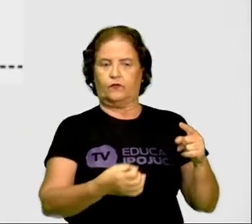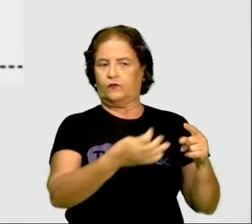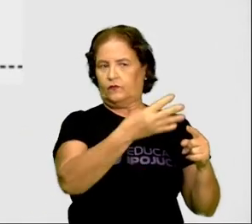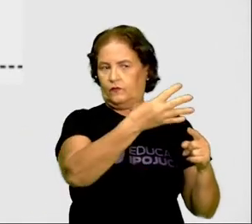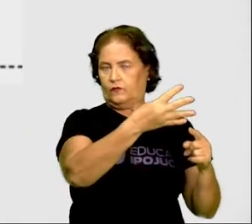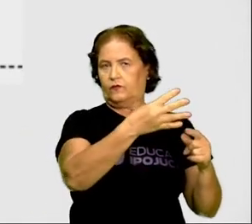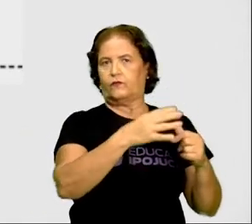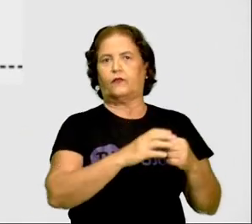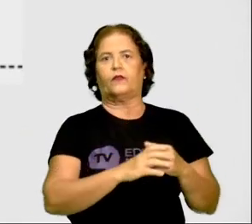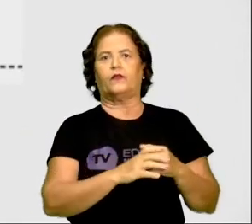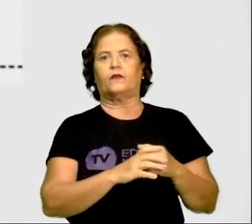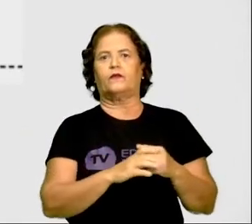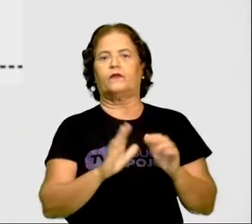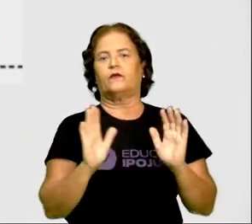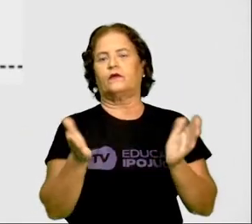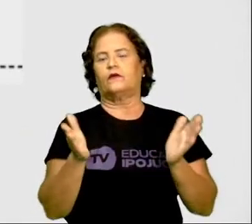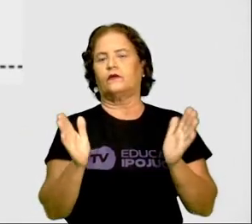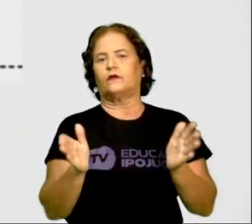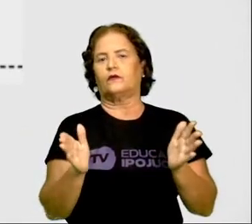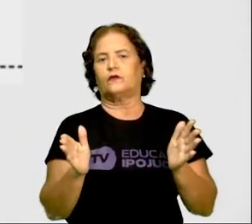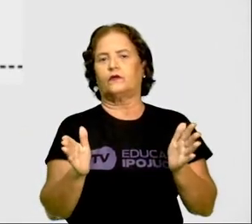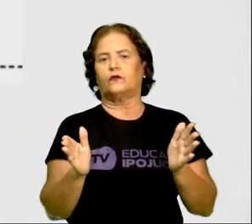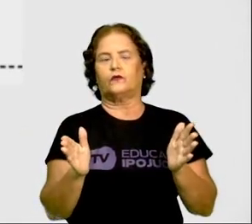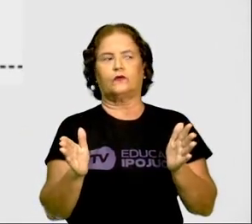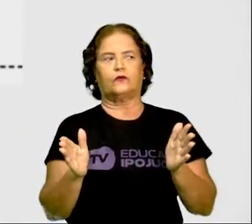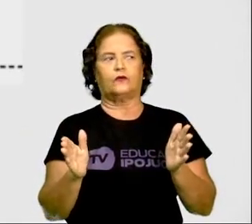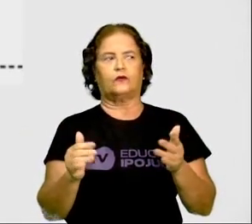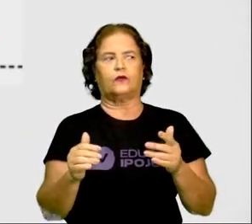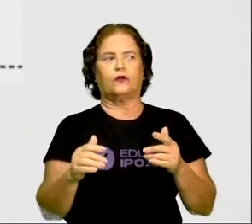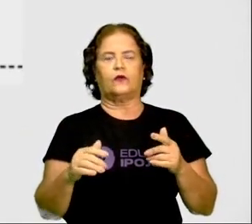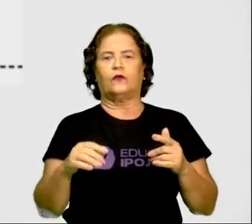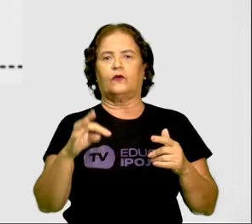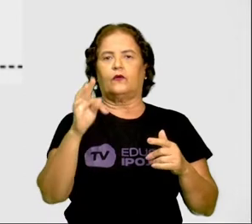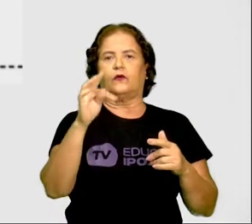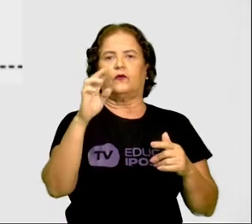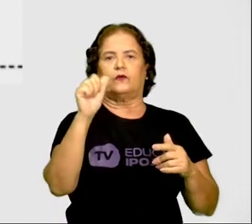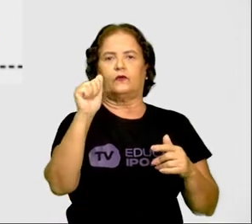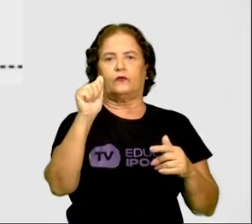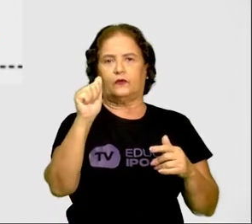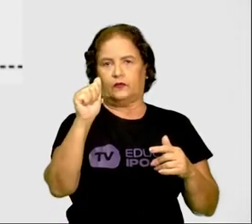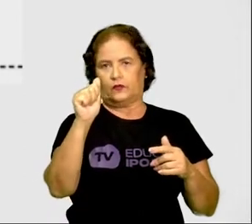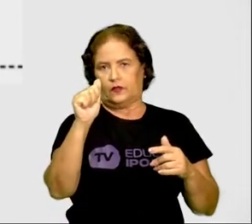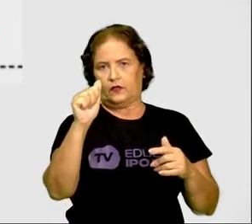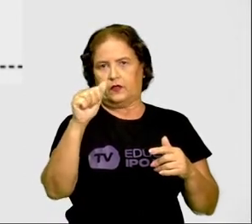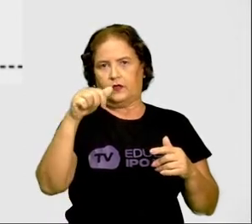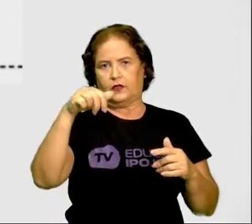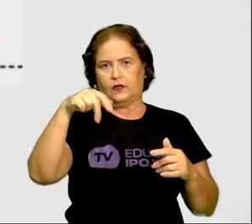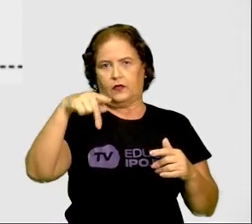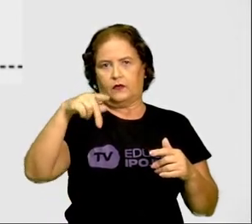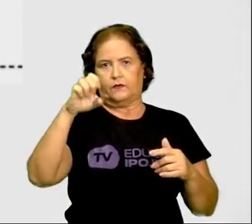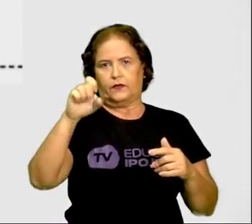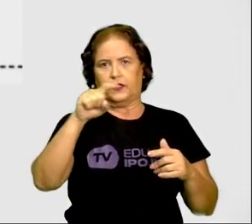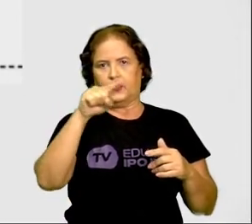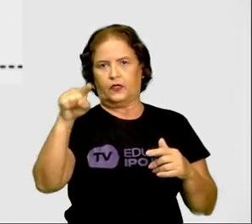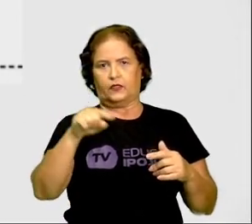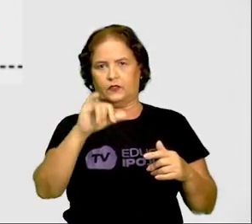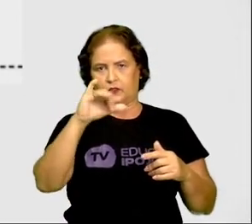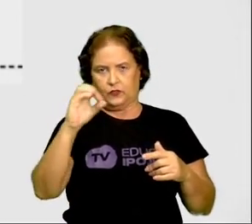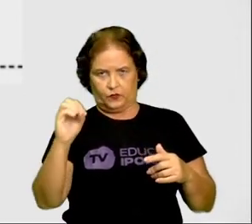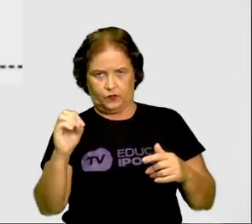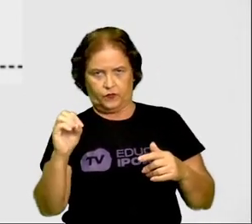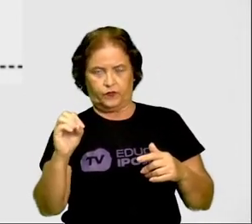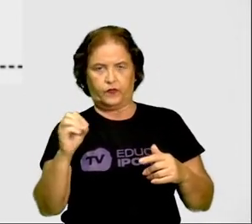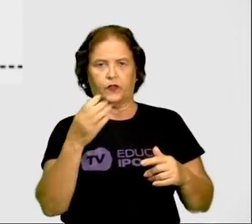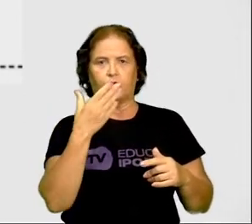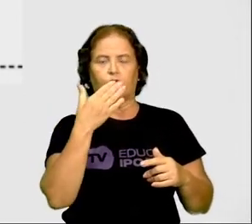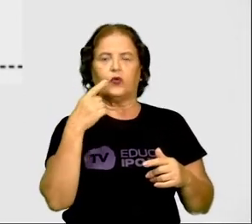E aí, vamos para agora a figura do nosso trapézio. Essa imagem que vocês estão vendo aí, roxa. E